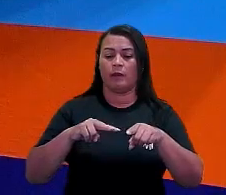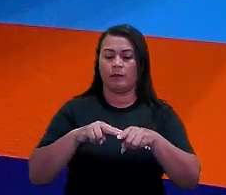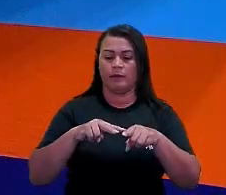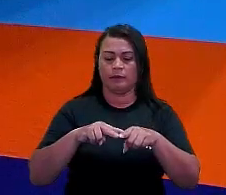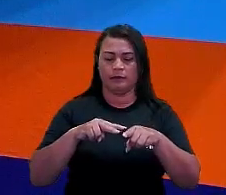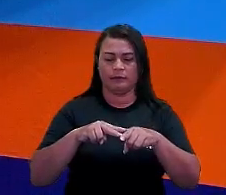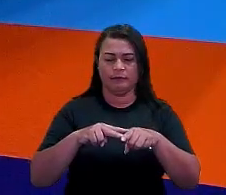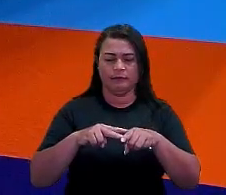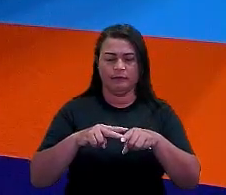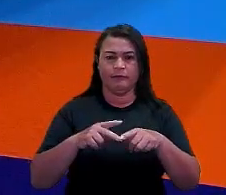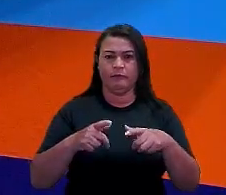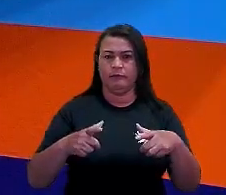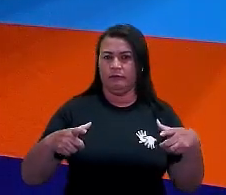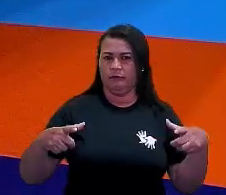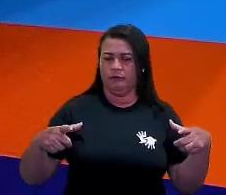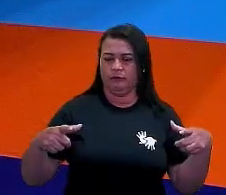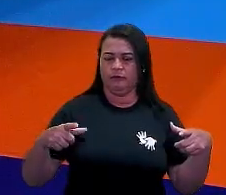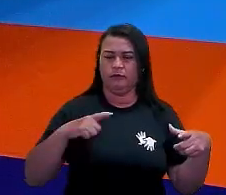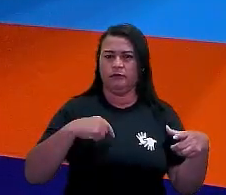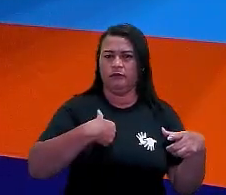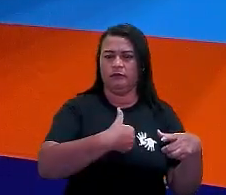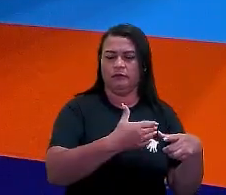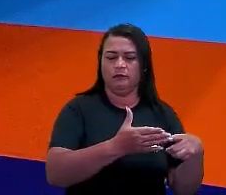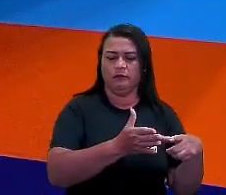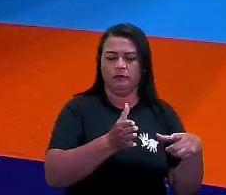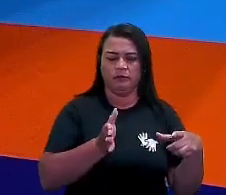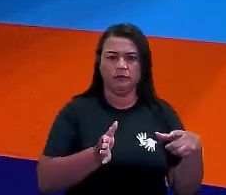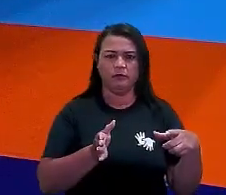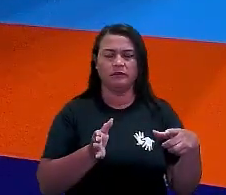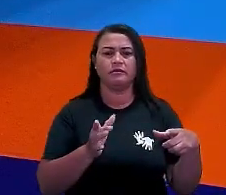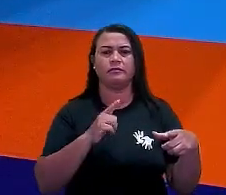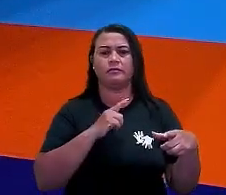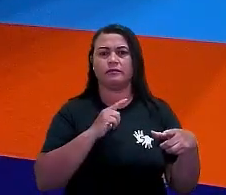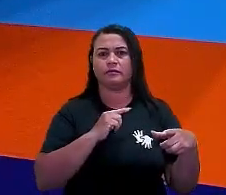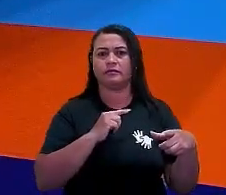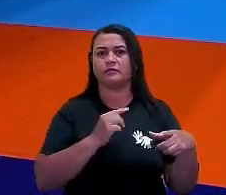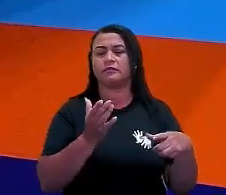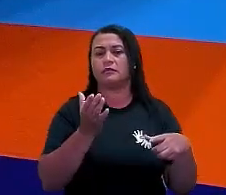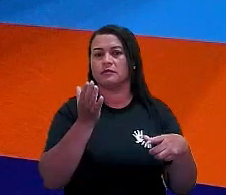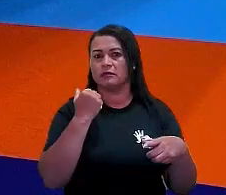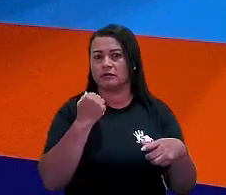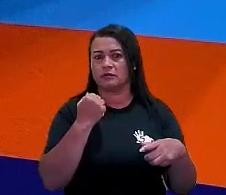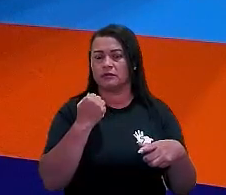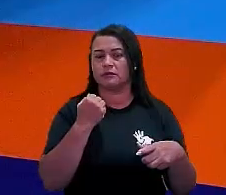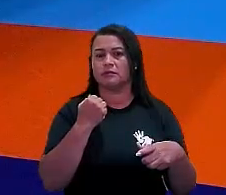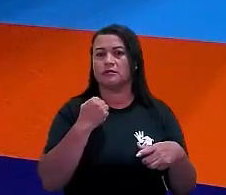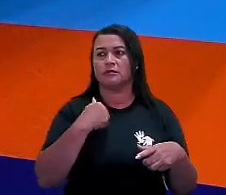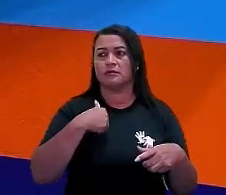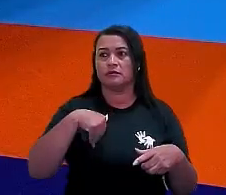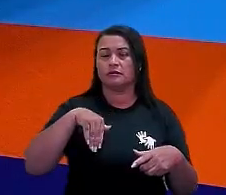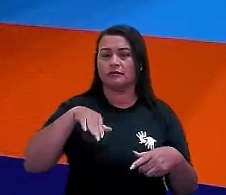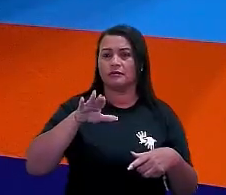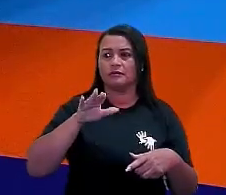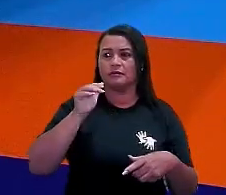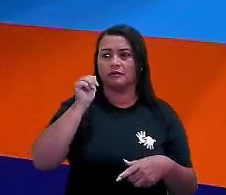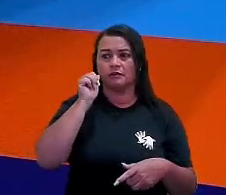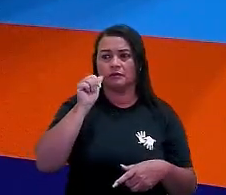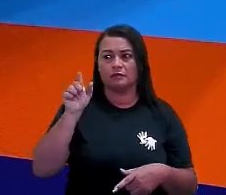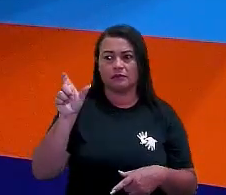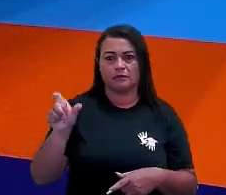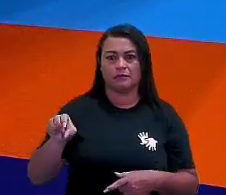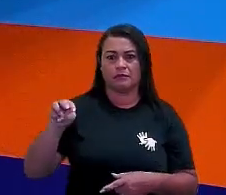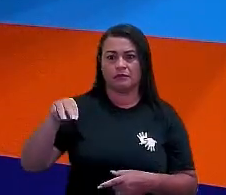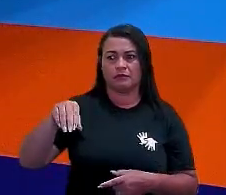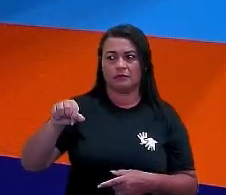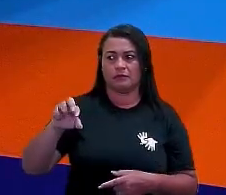pizza maior, né? Tinha mais fatias. E aí a minha fome era maior, comi mais do que Maria. Mas aí, ó, ela tem